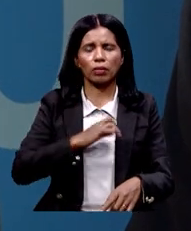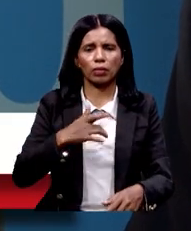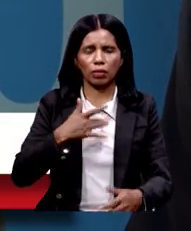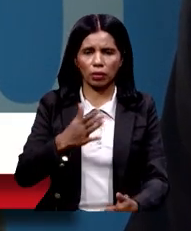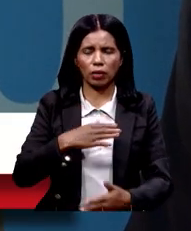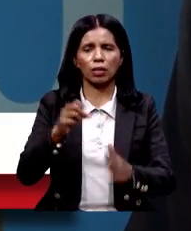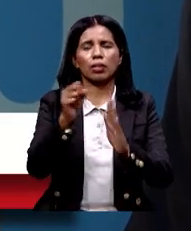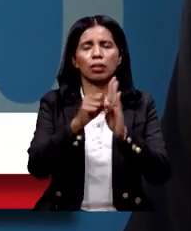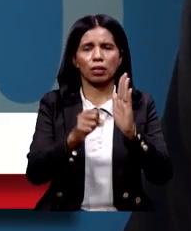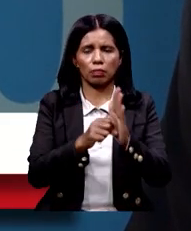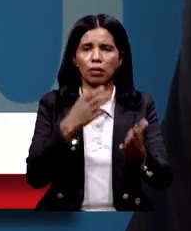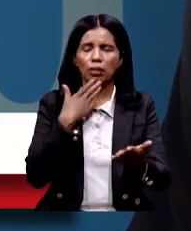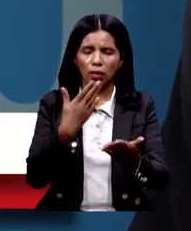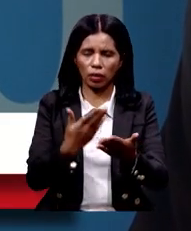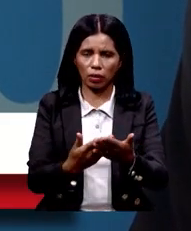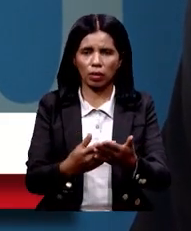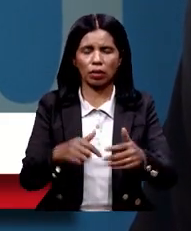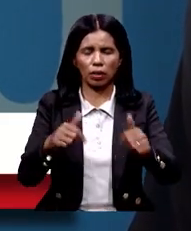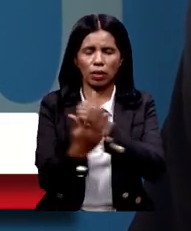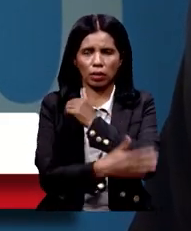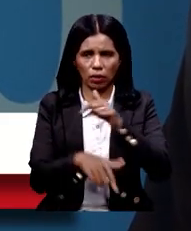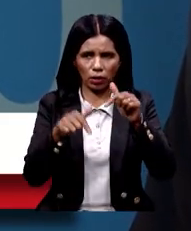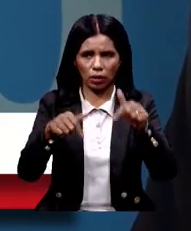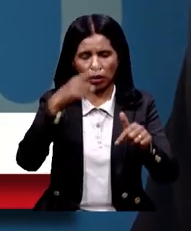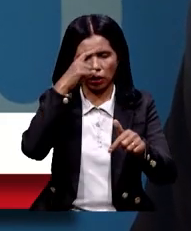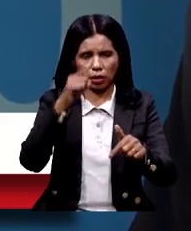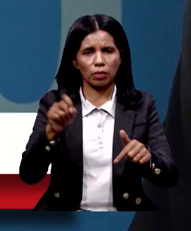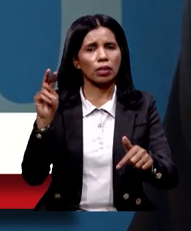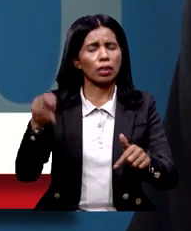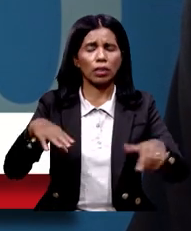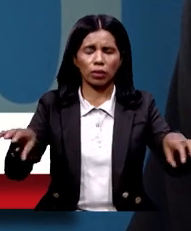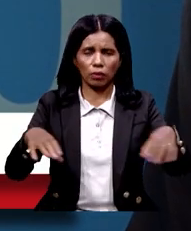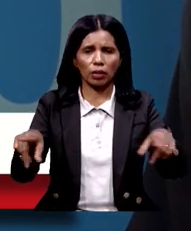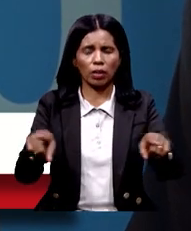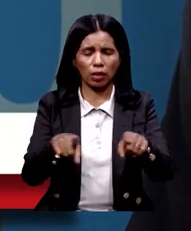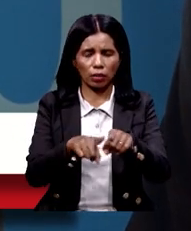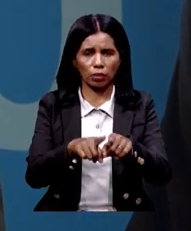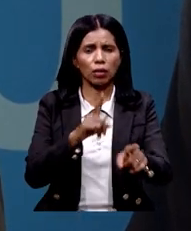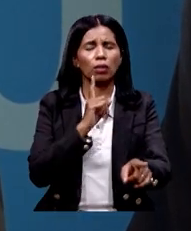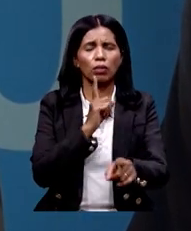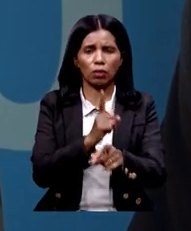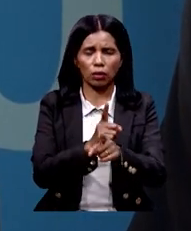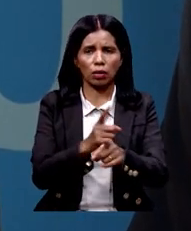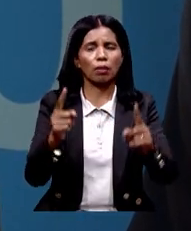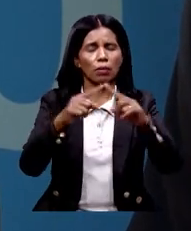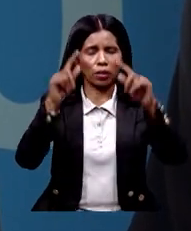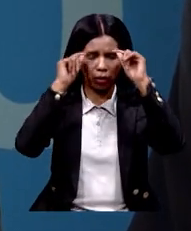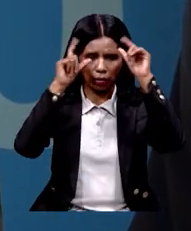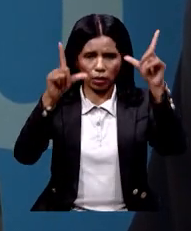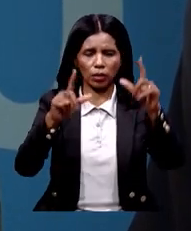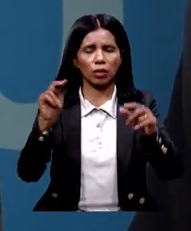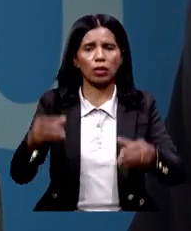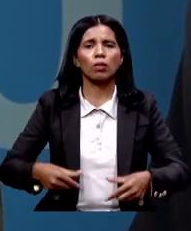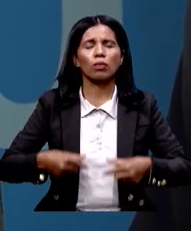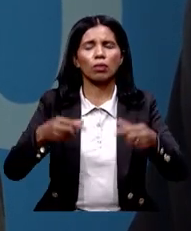Statistik esensial TBS iharai Timor Idane. Tambah ini servisu ne hanesan kritiku TBS ba Timor Leste. Tambah dia mak